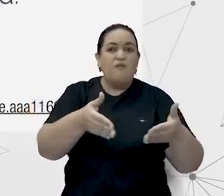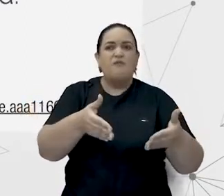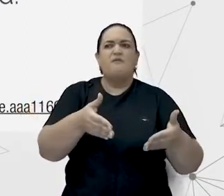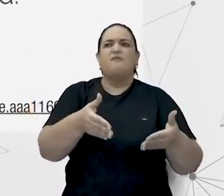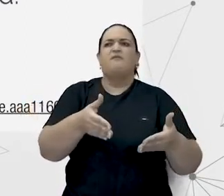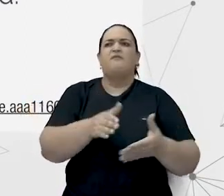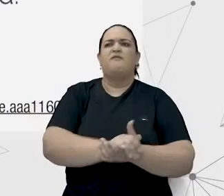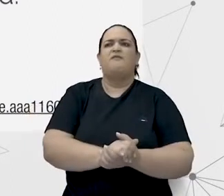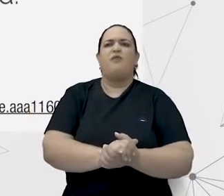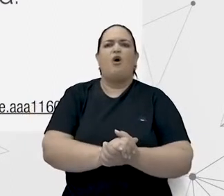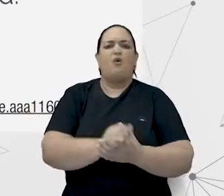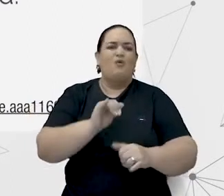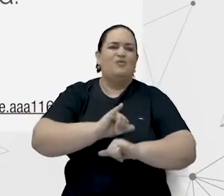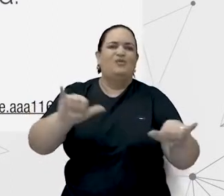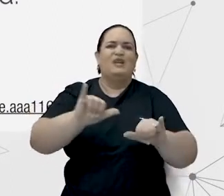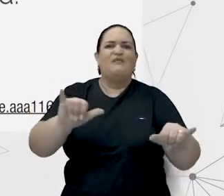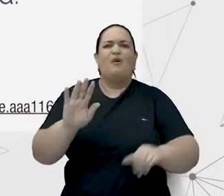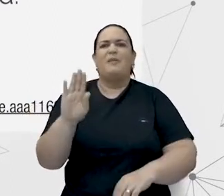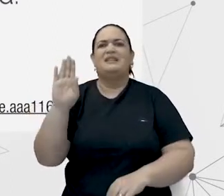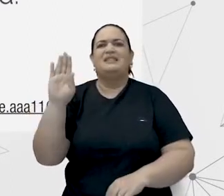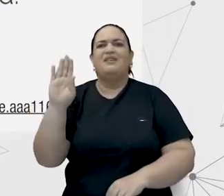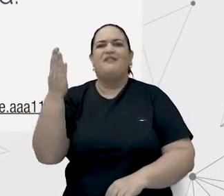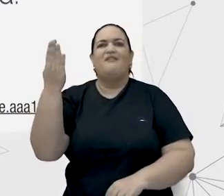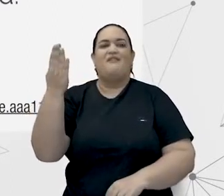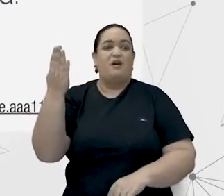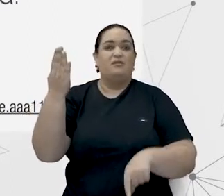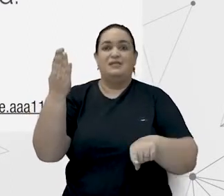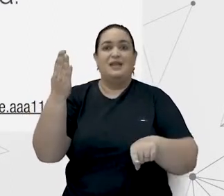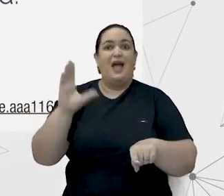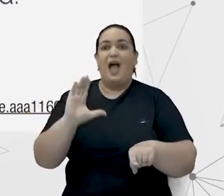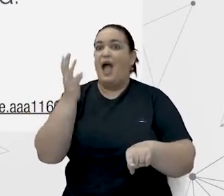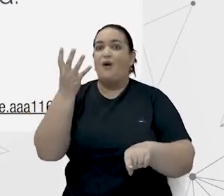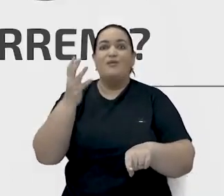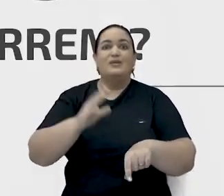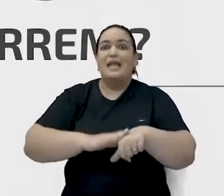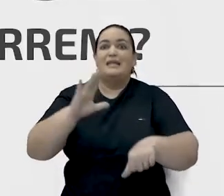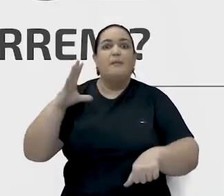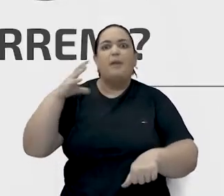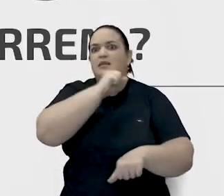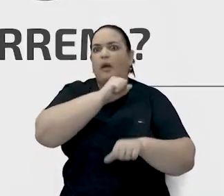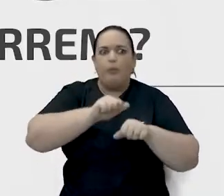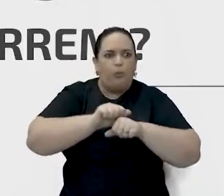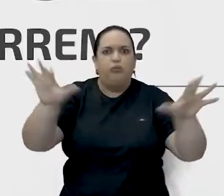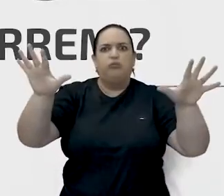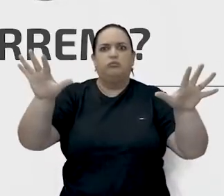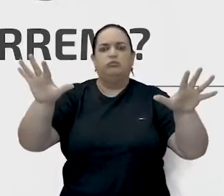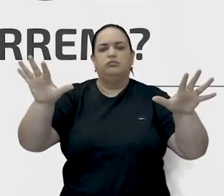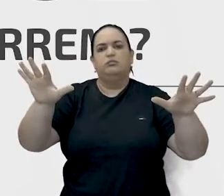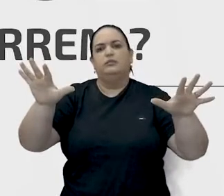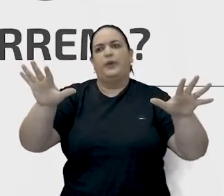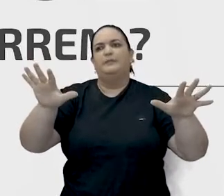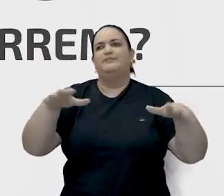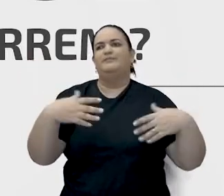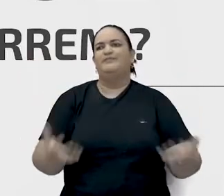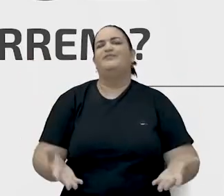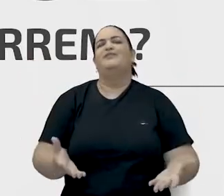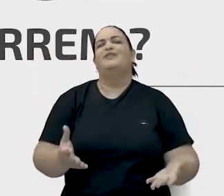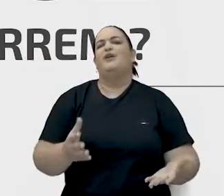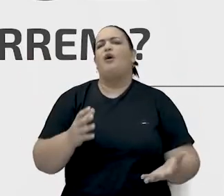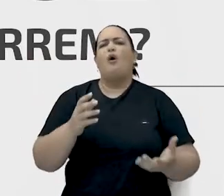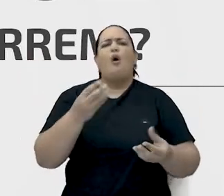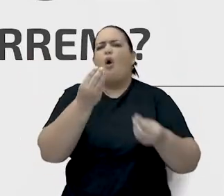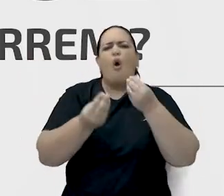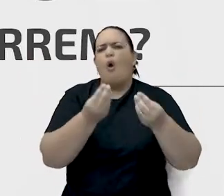seja, informação falsa se dissipa mais rápido do que as verdadeiras. E aí, onde ocorrem todas